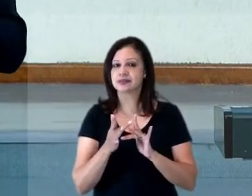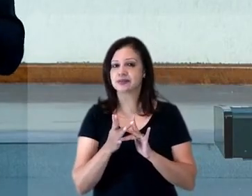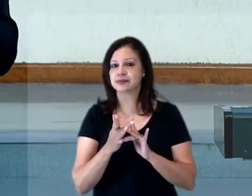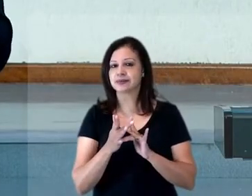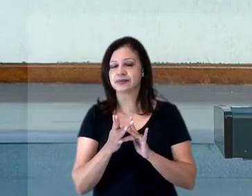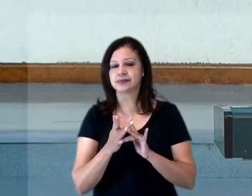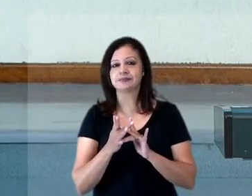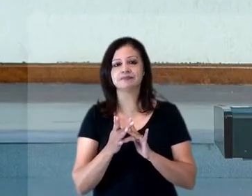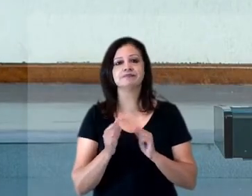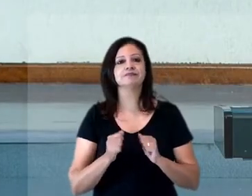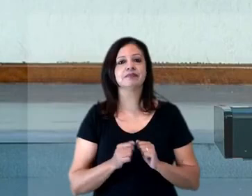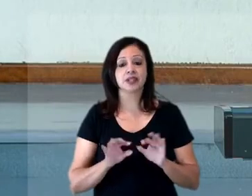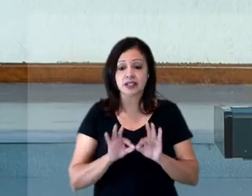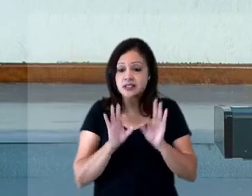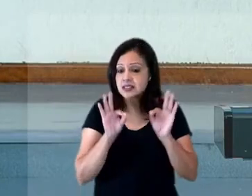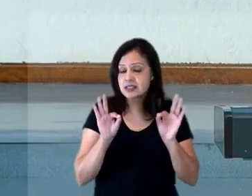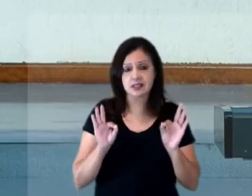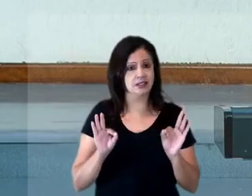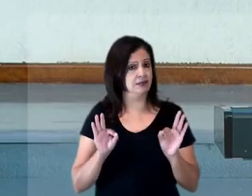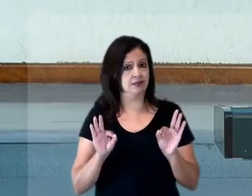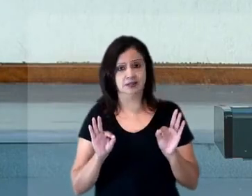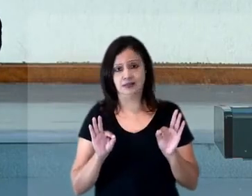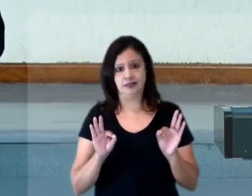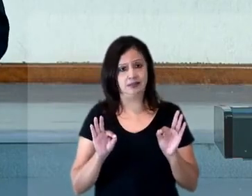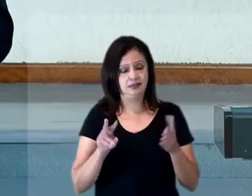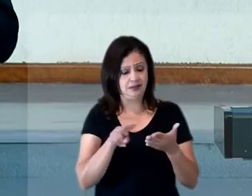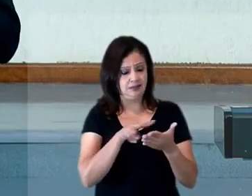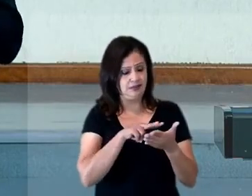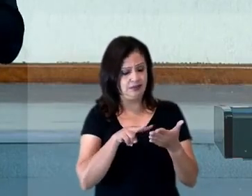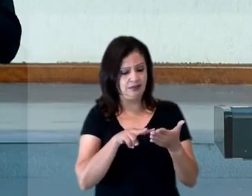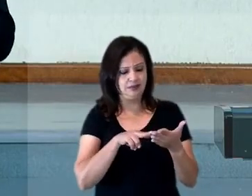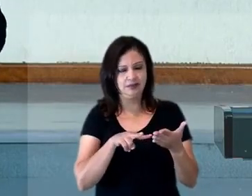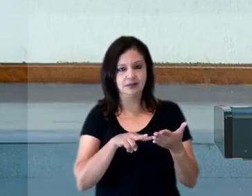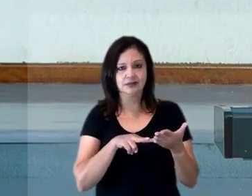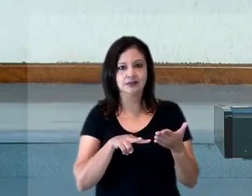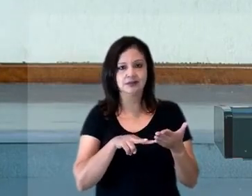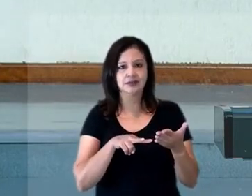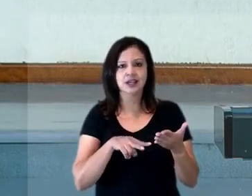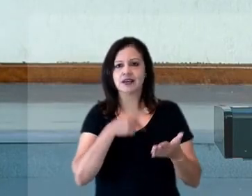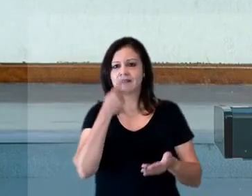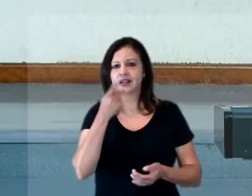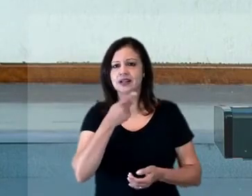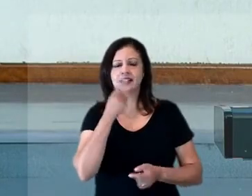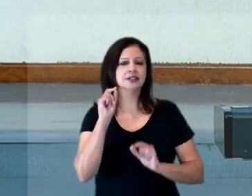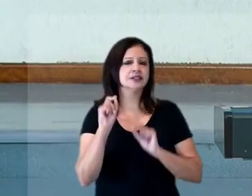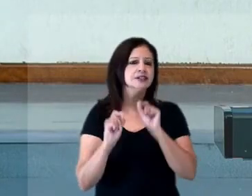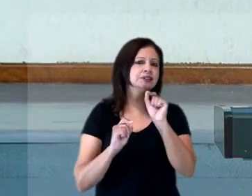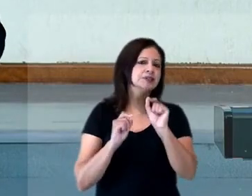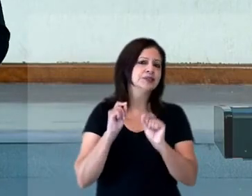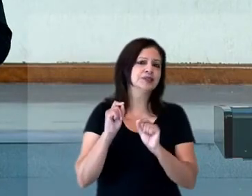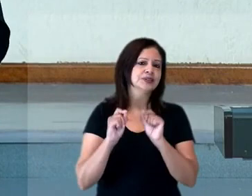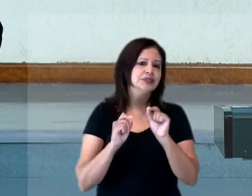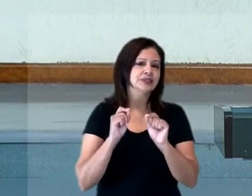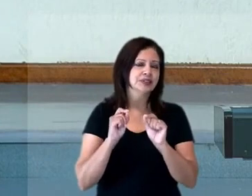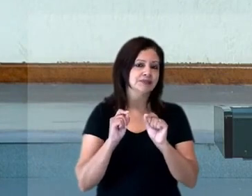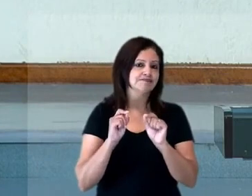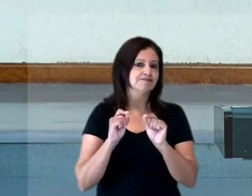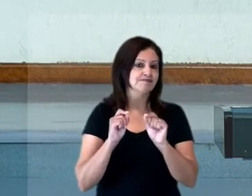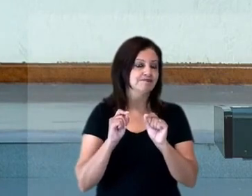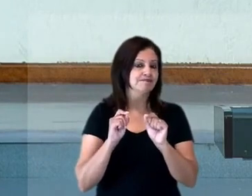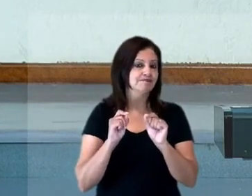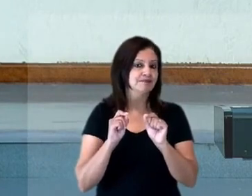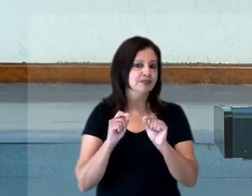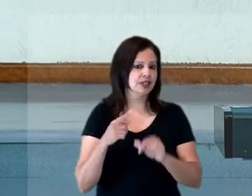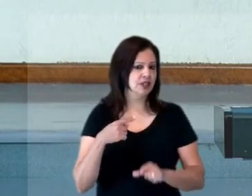disse, simples de nós compreendermos, ele nos dá a oportunidade de medirmos se